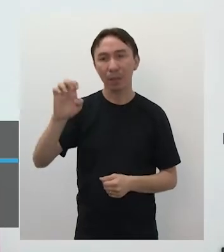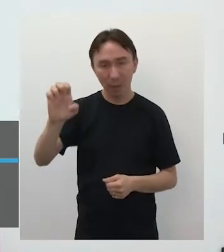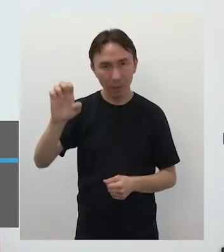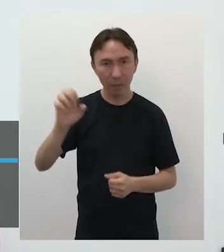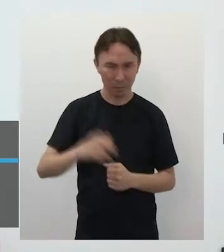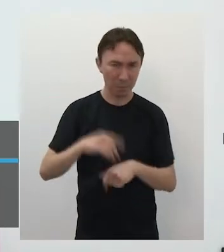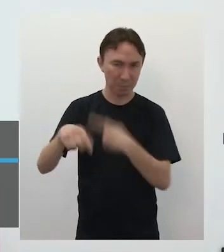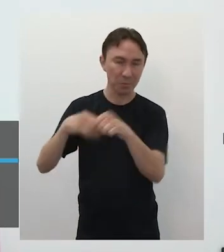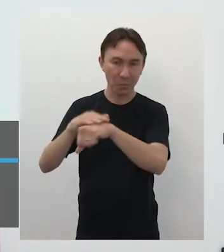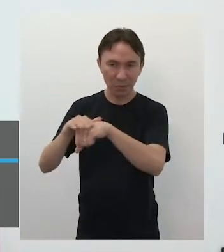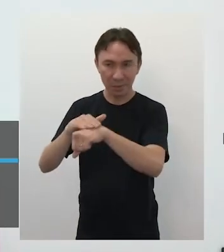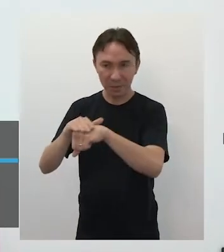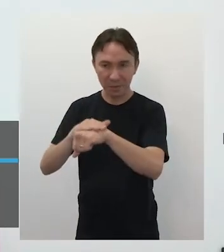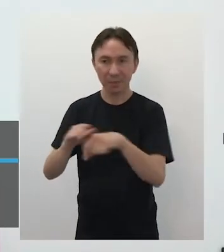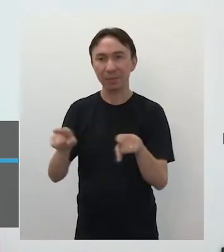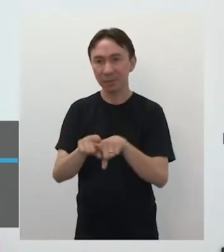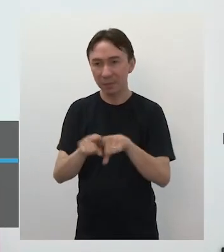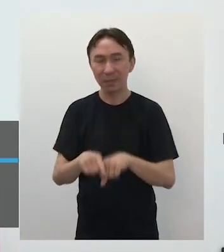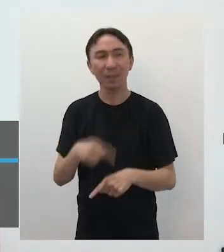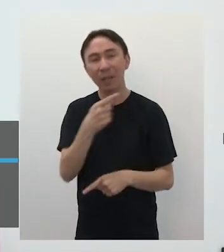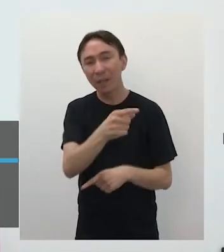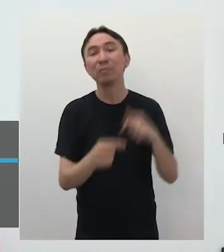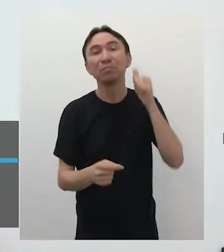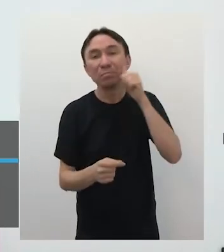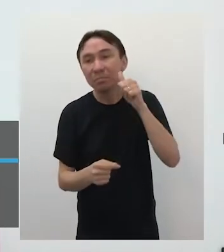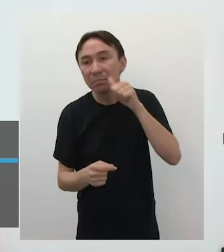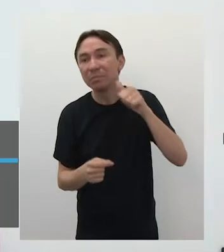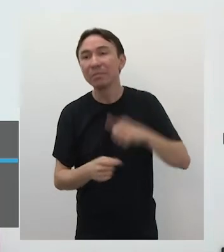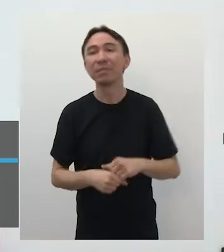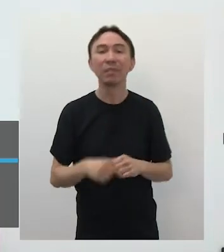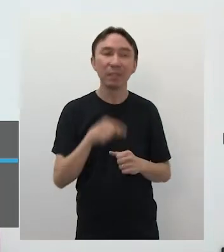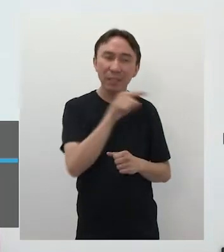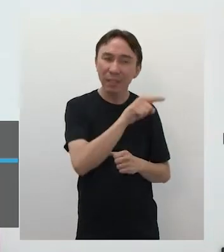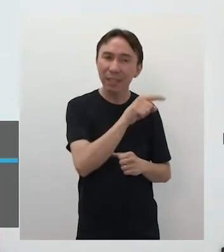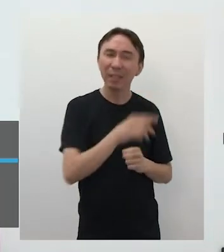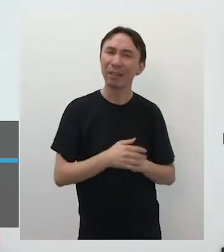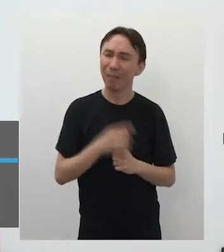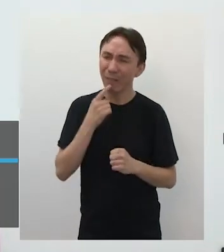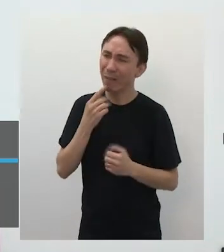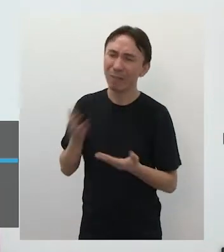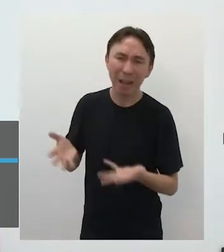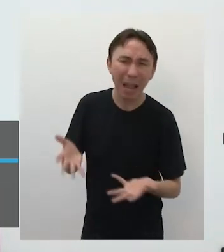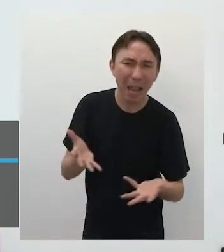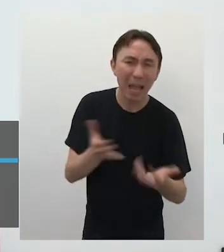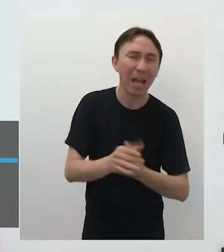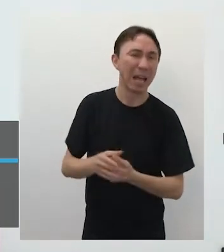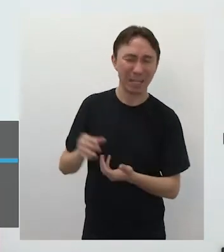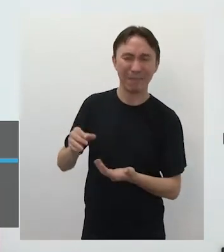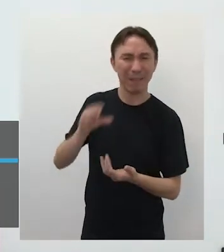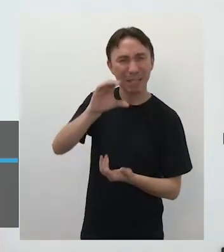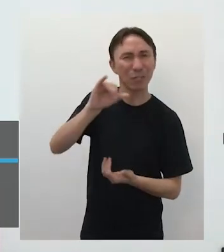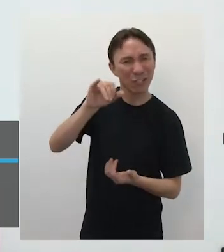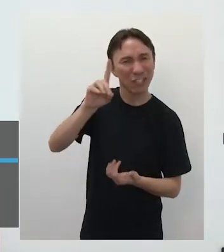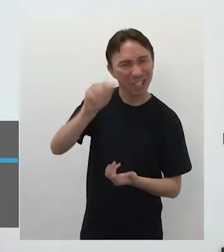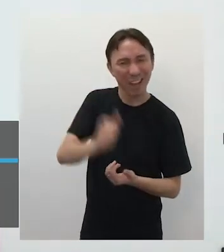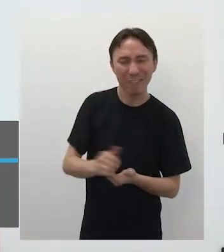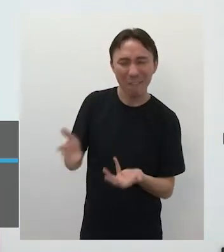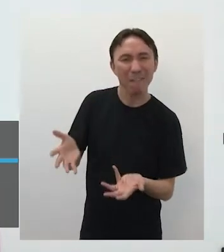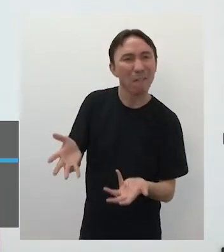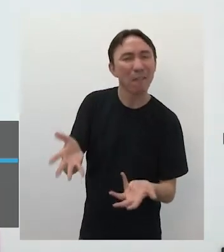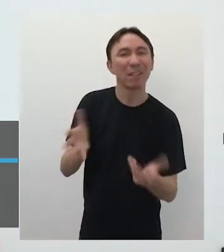crescimento. E eu falo para todos que nós não estamos aqui para sofrer, e que mesmo